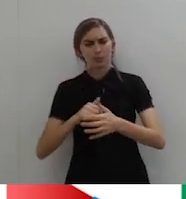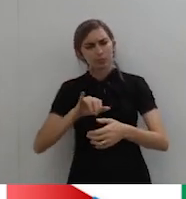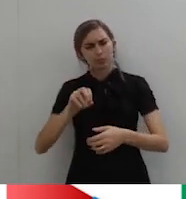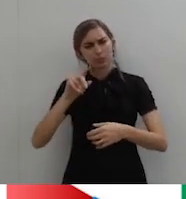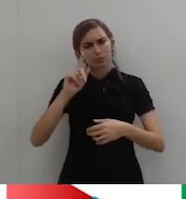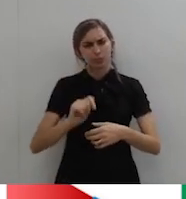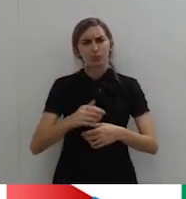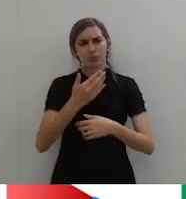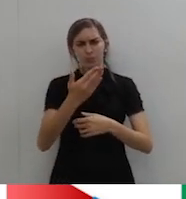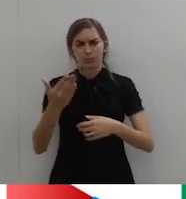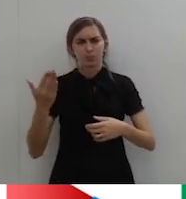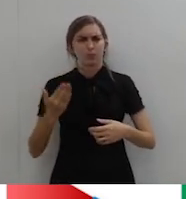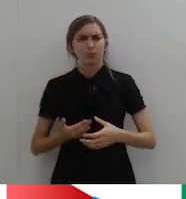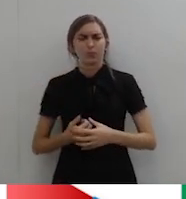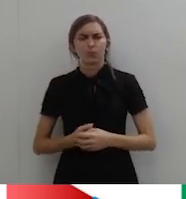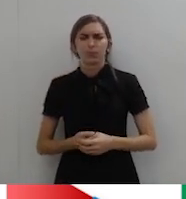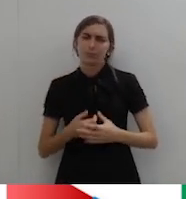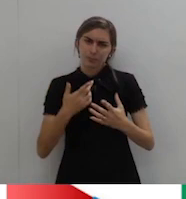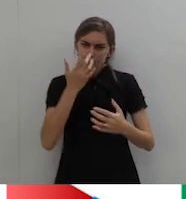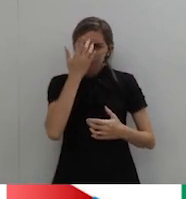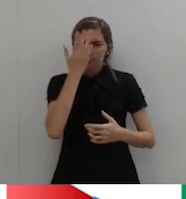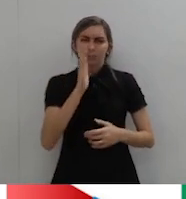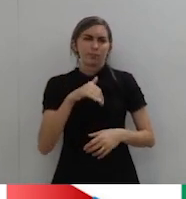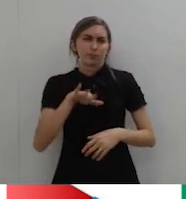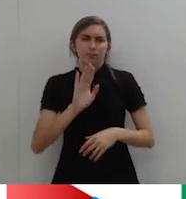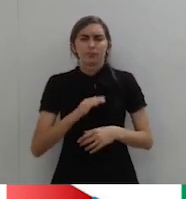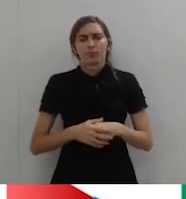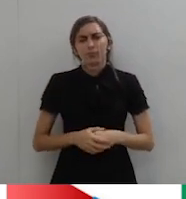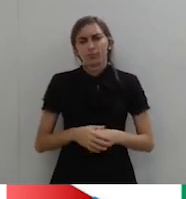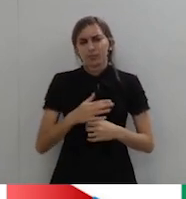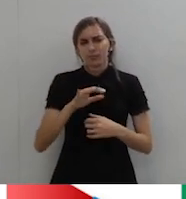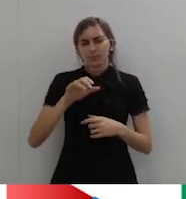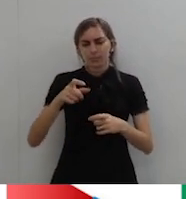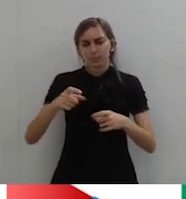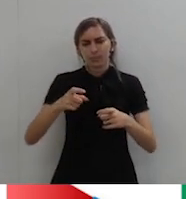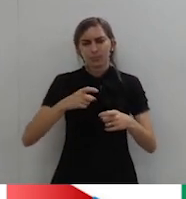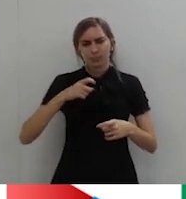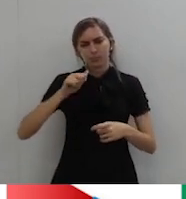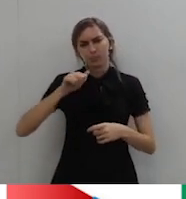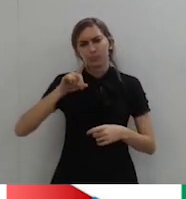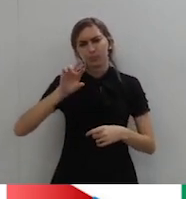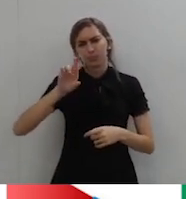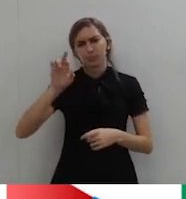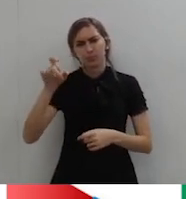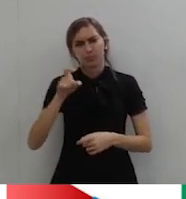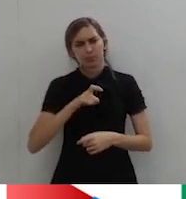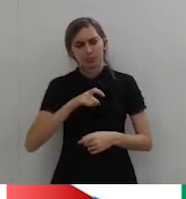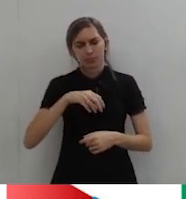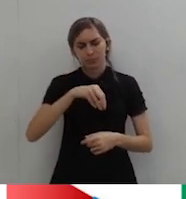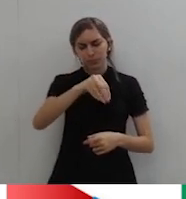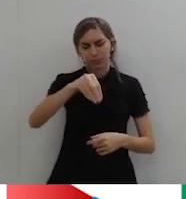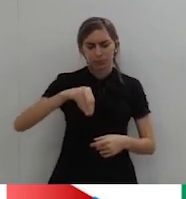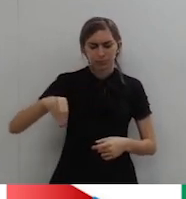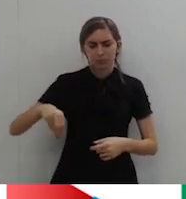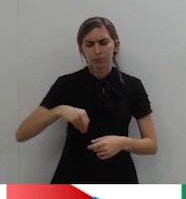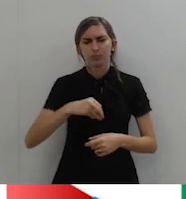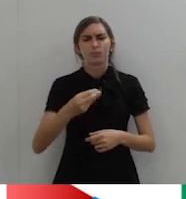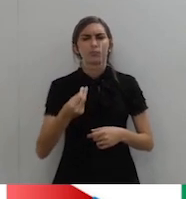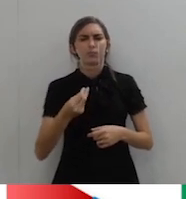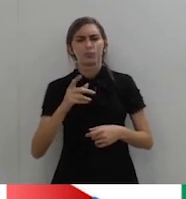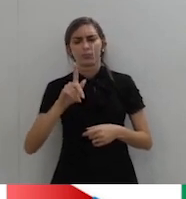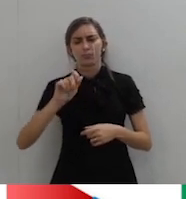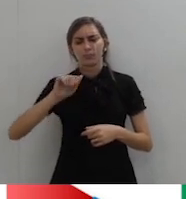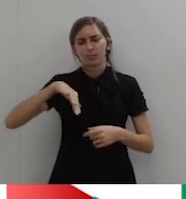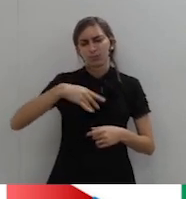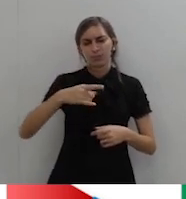próximo jogo de salão, esse é mais fácil, né? É o xadrez. Então, assim como a dama, como